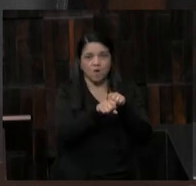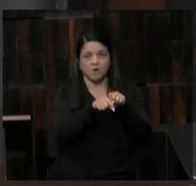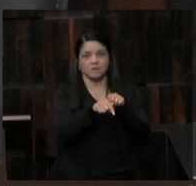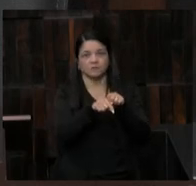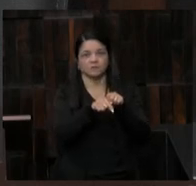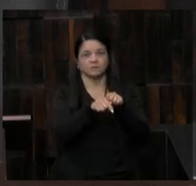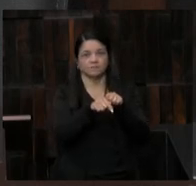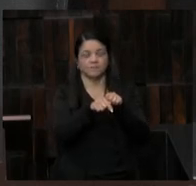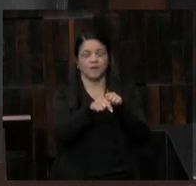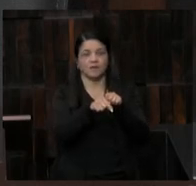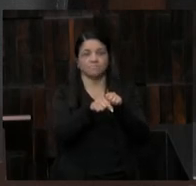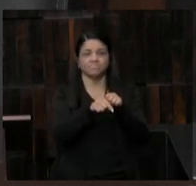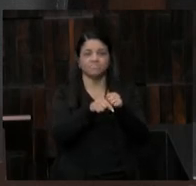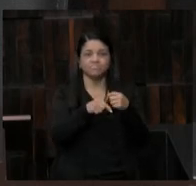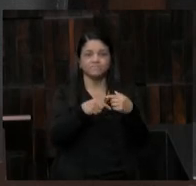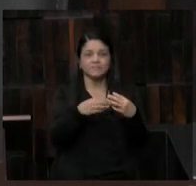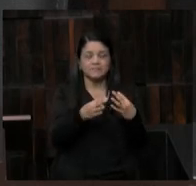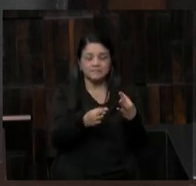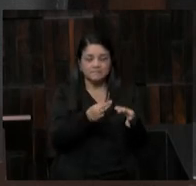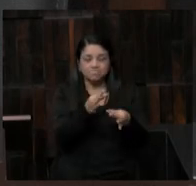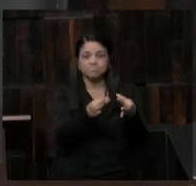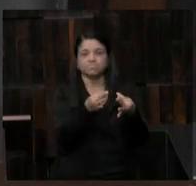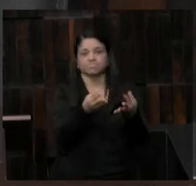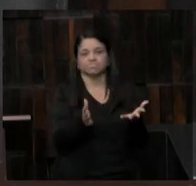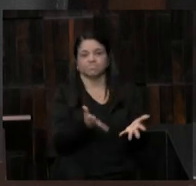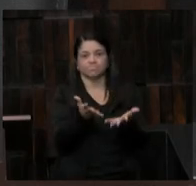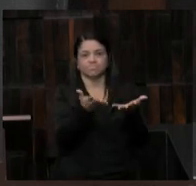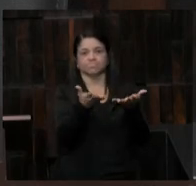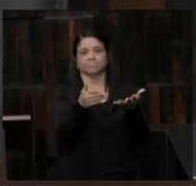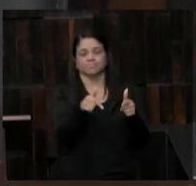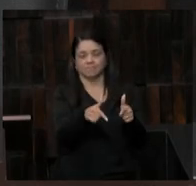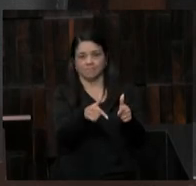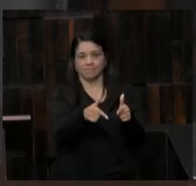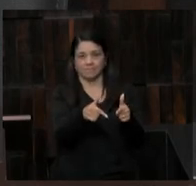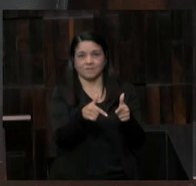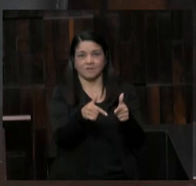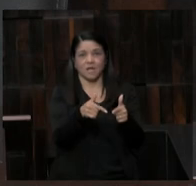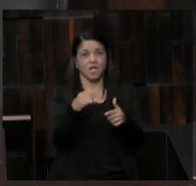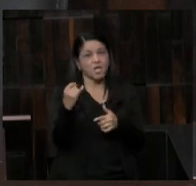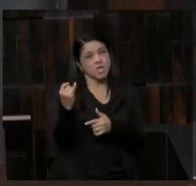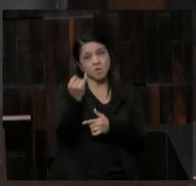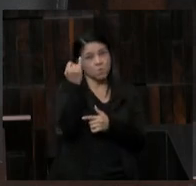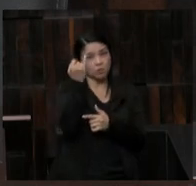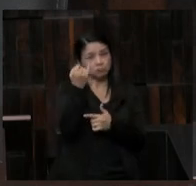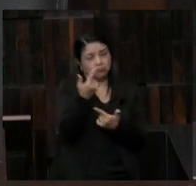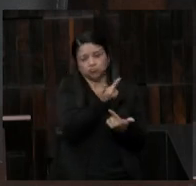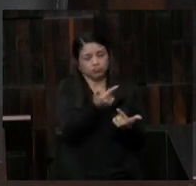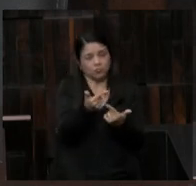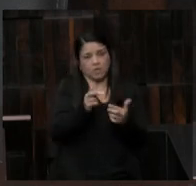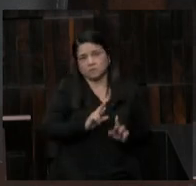para esse tratamento. Então é importante que não existe diferença,